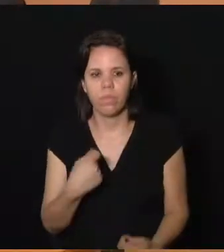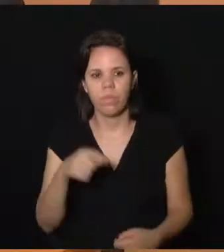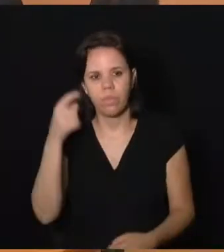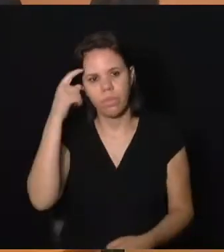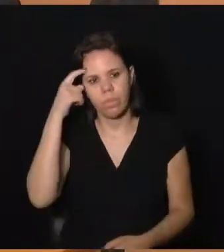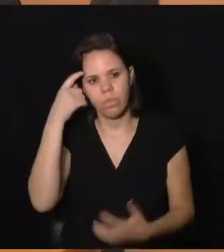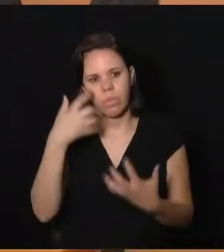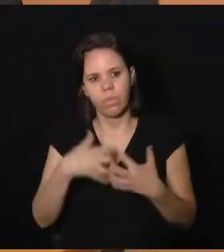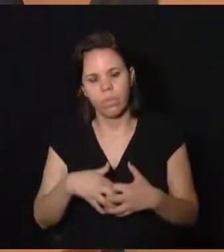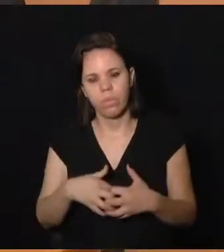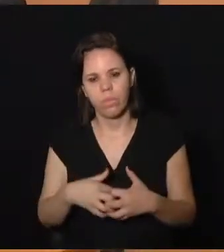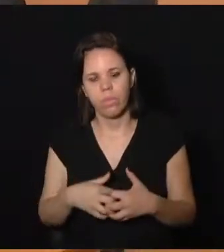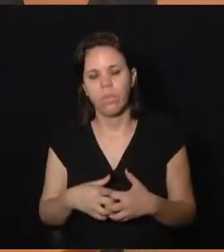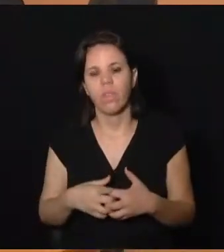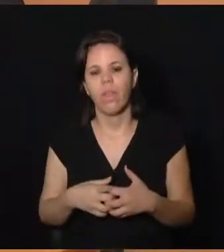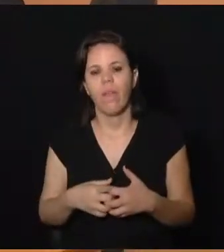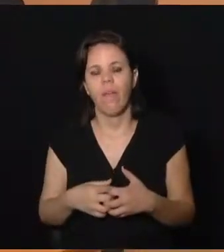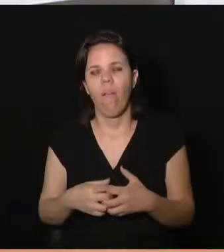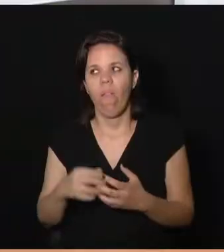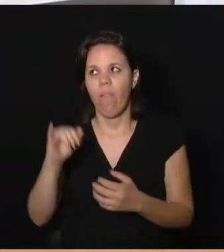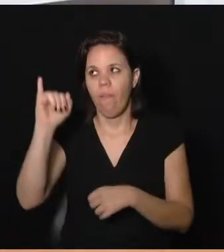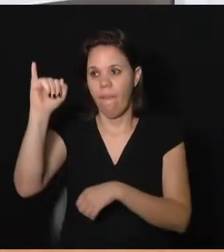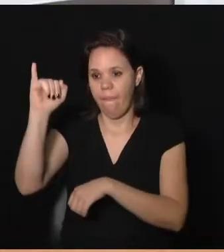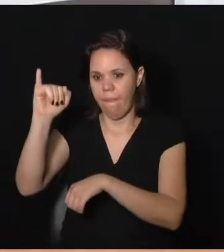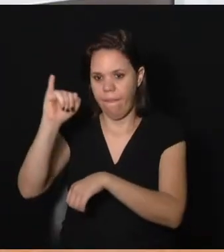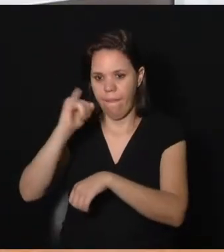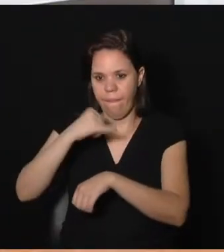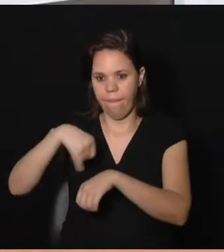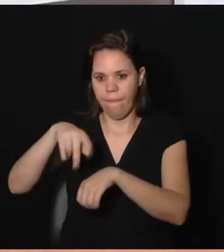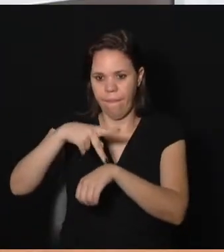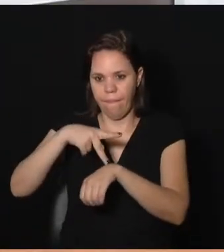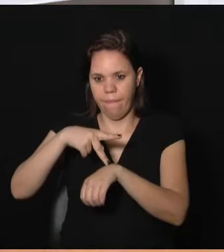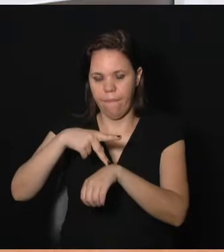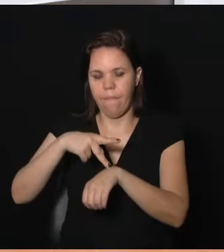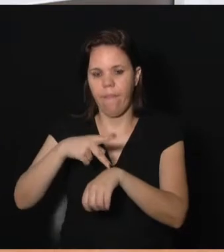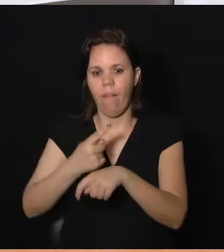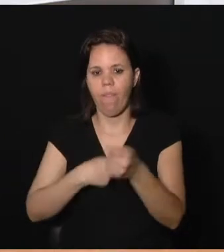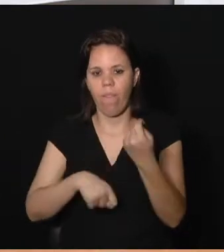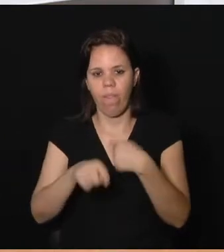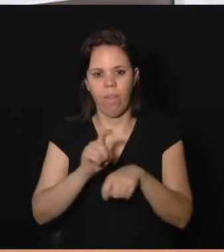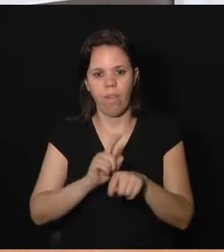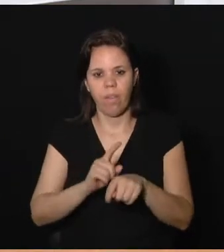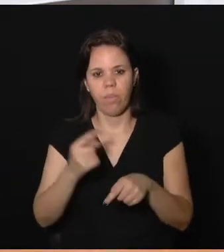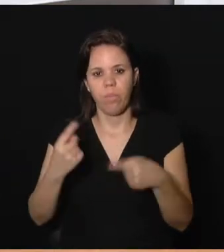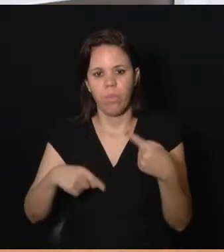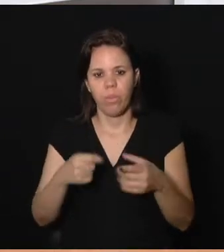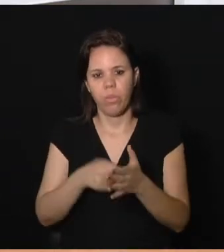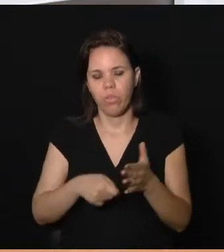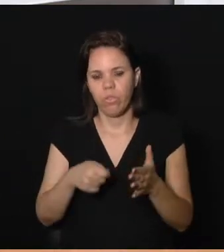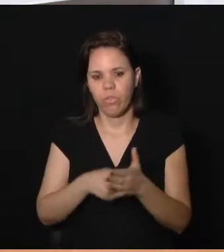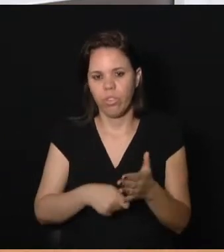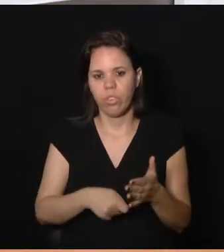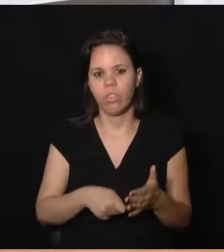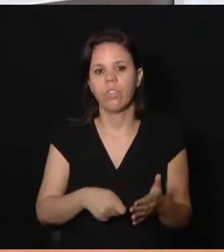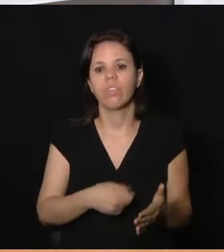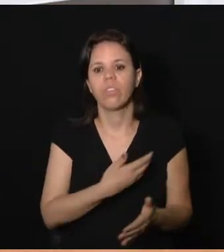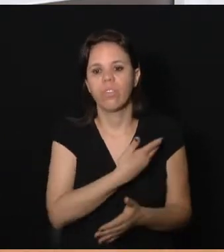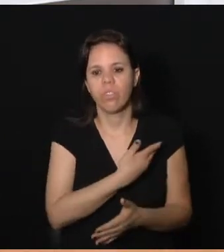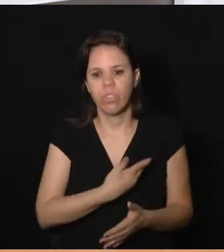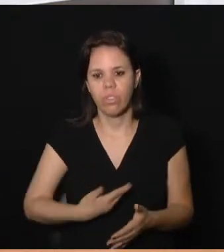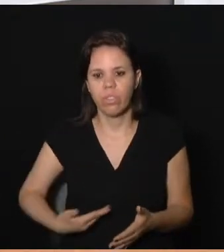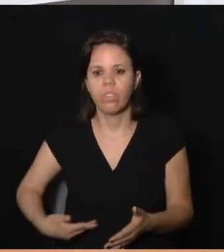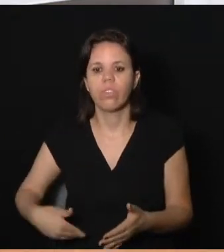também é que comércio exterior, pensar em comércio exterior como uma política de Estado e não de governo. Então, porque essas trocas de